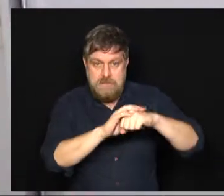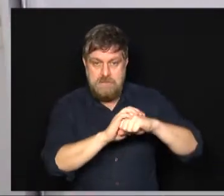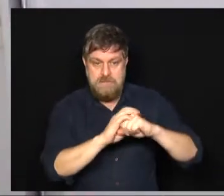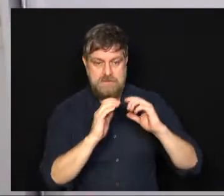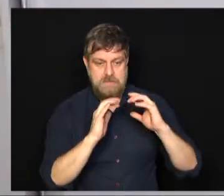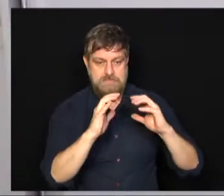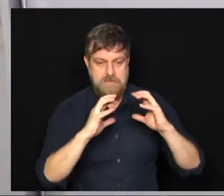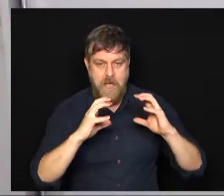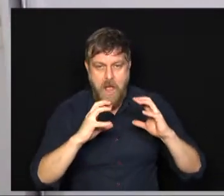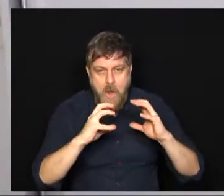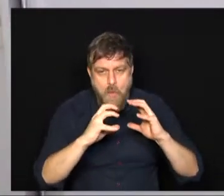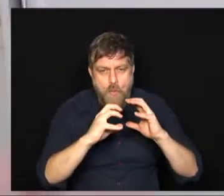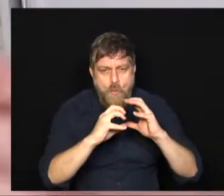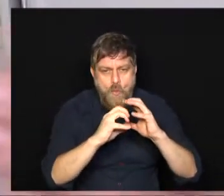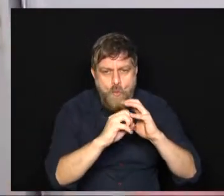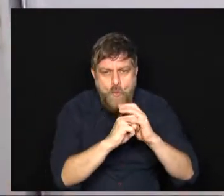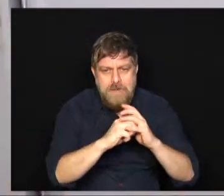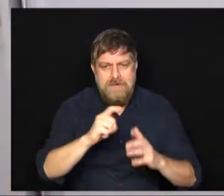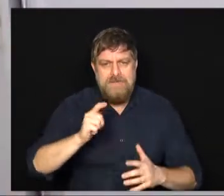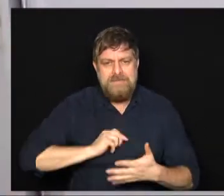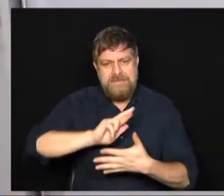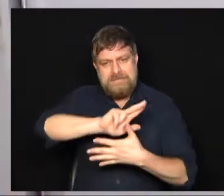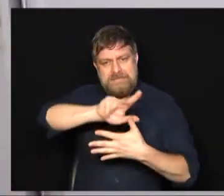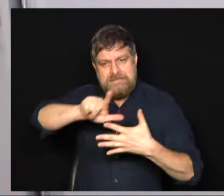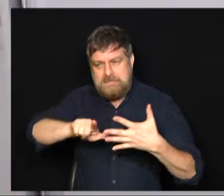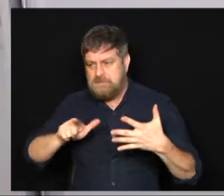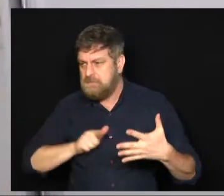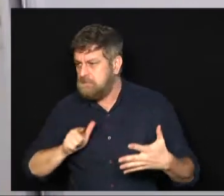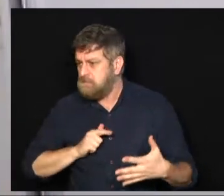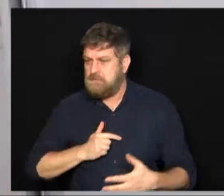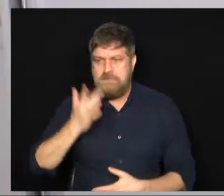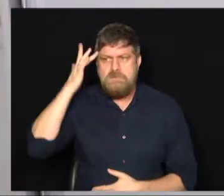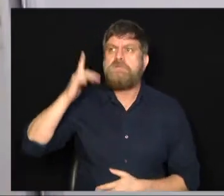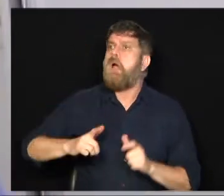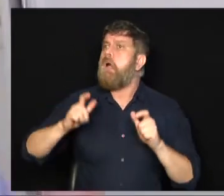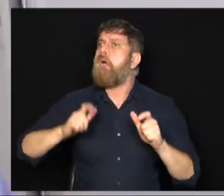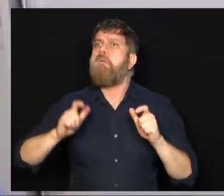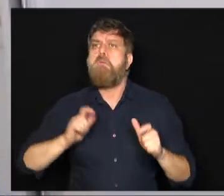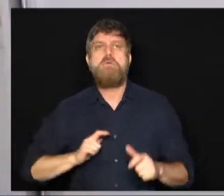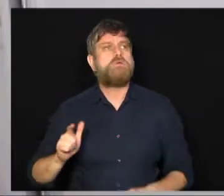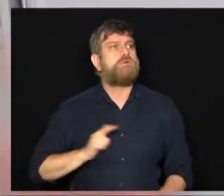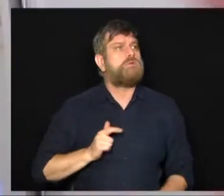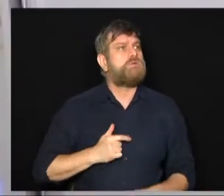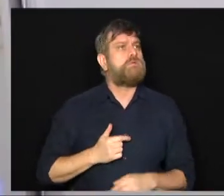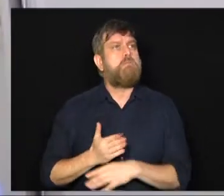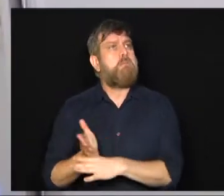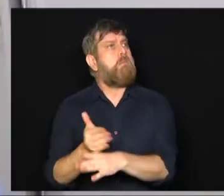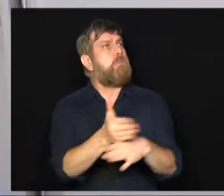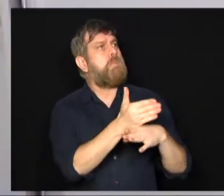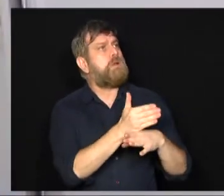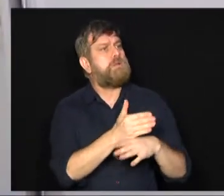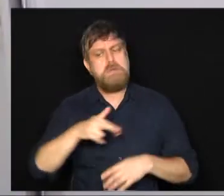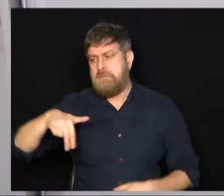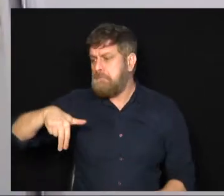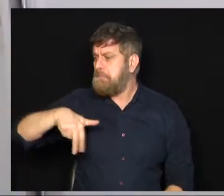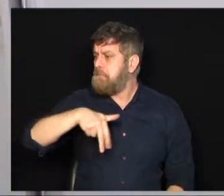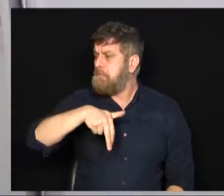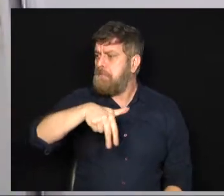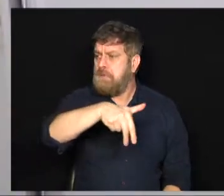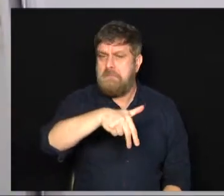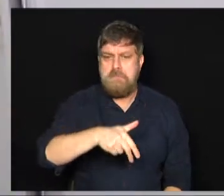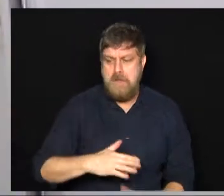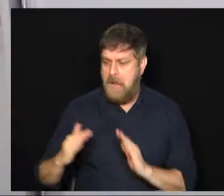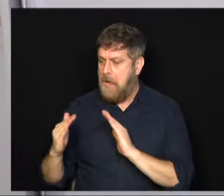outros sintomas, né? Pode apresentar desorientação topográfica, como, por exemplo, se perder ao sair de casa. O paciente ele